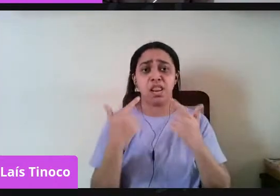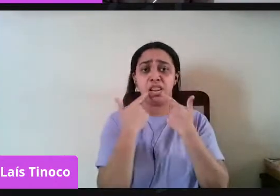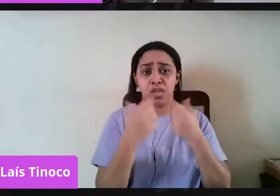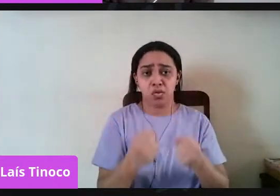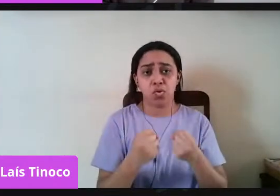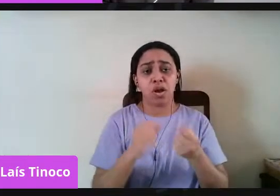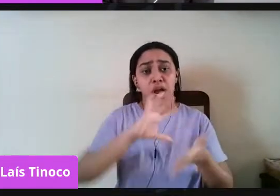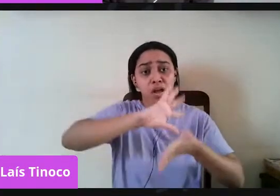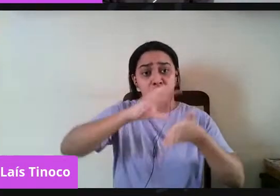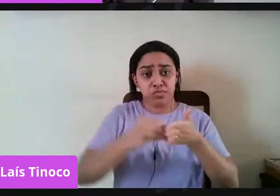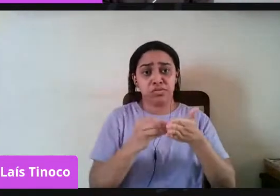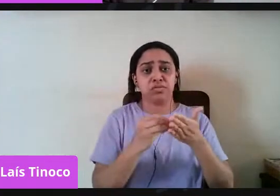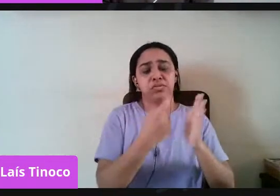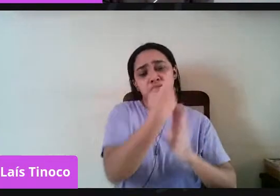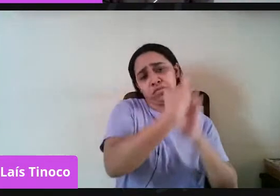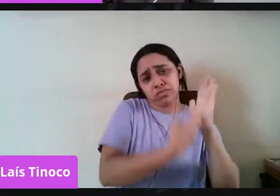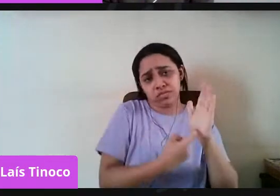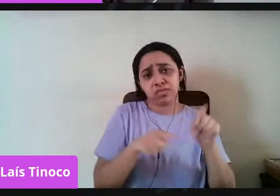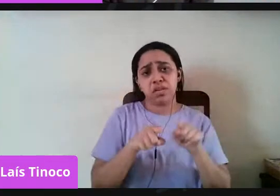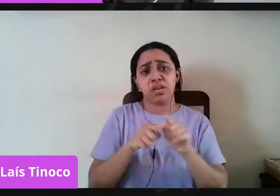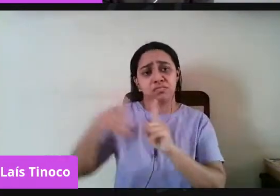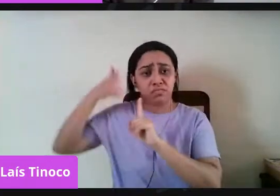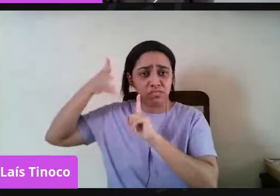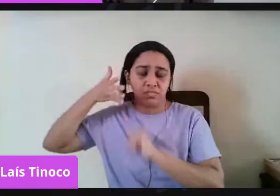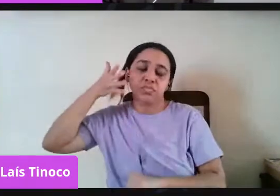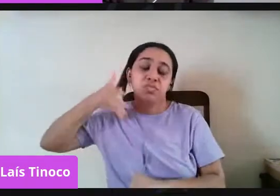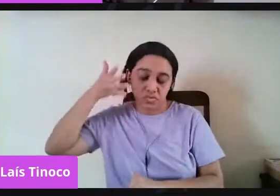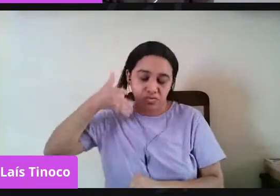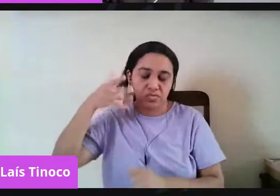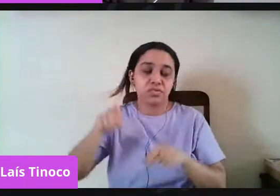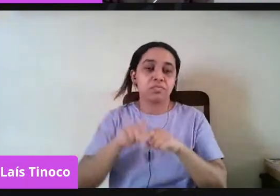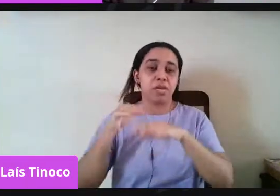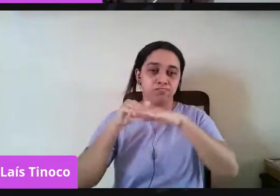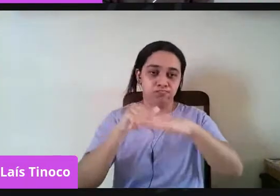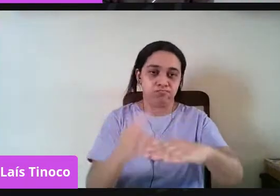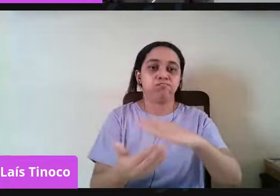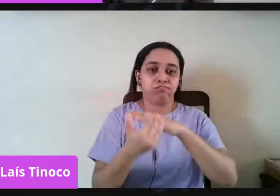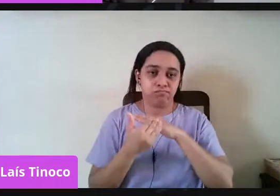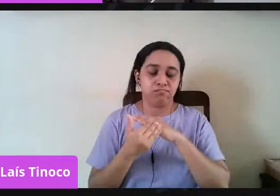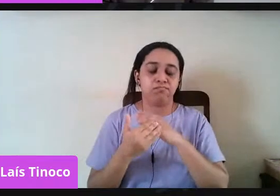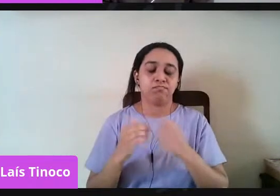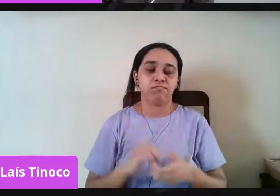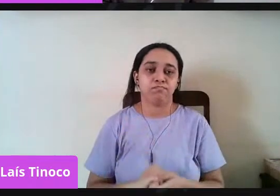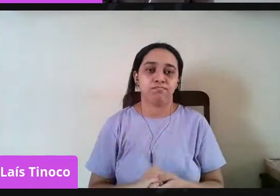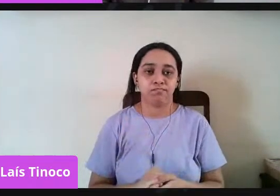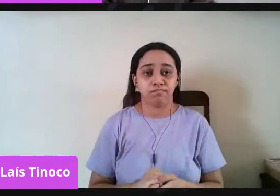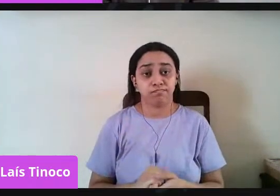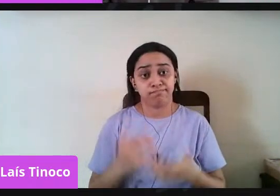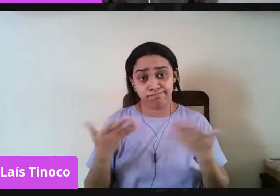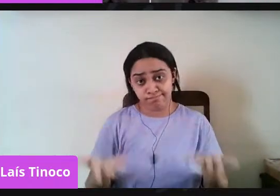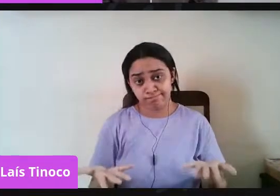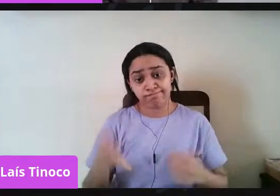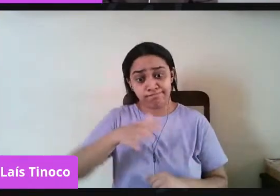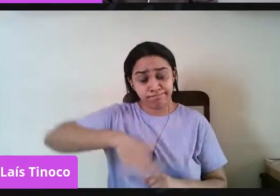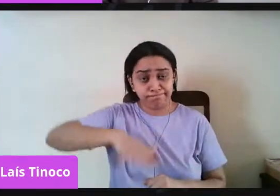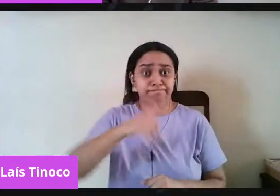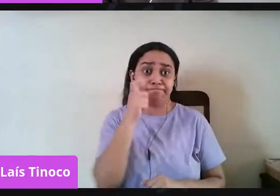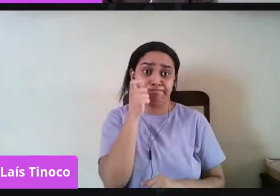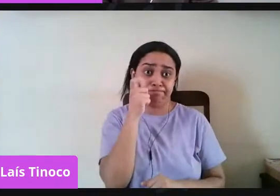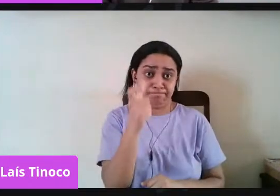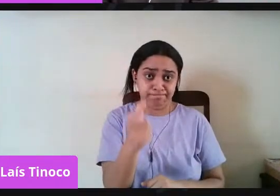abordagem textual, discursiva e enunciativa. É uma área de muito